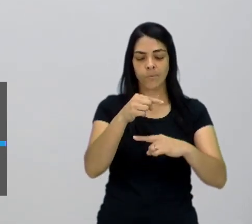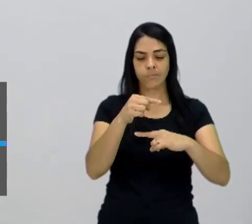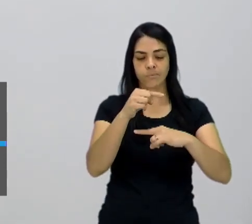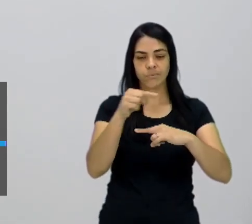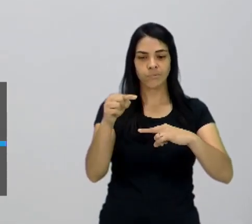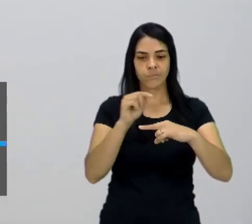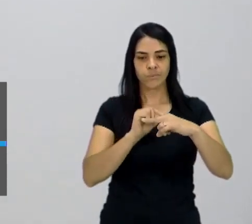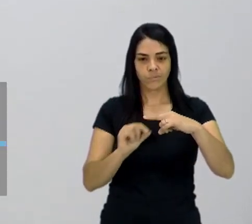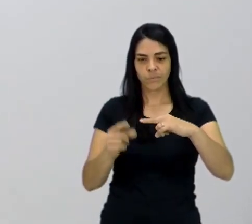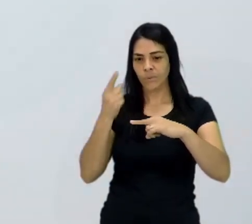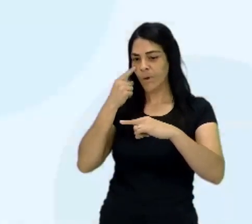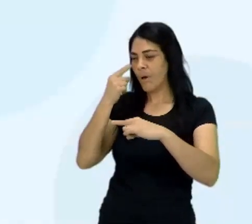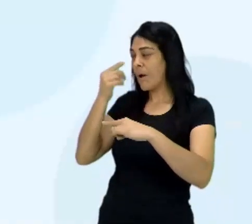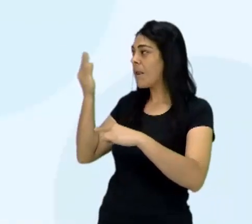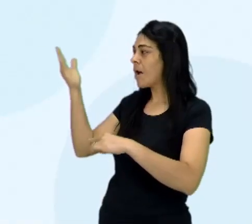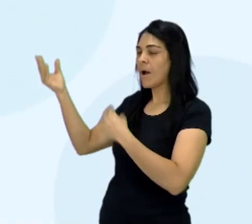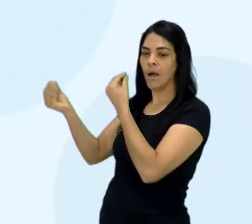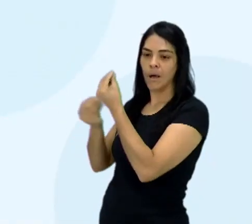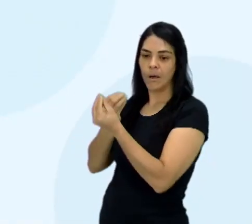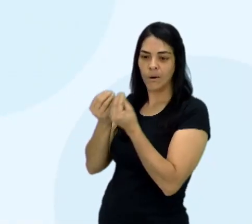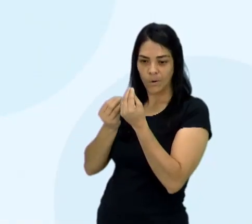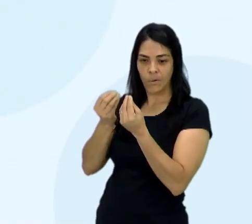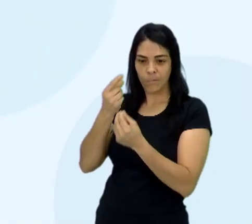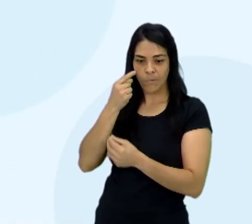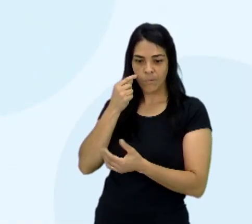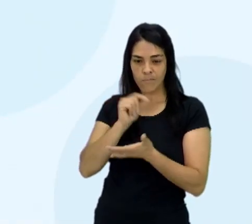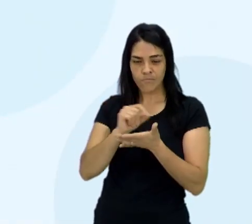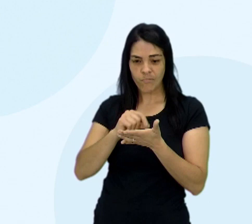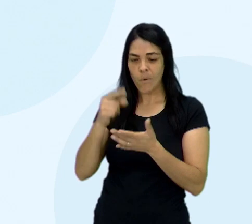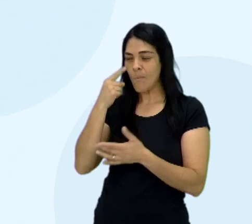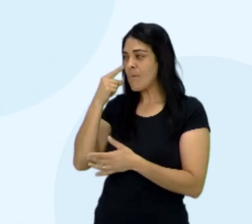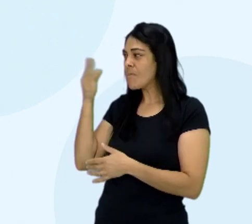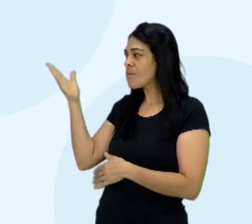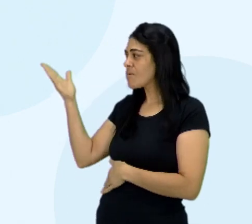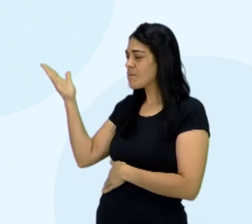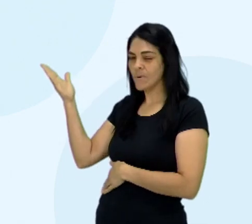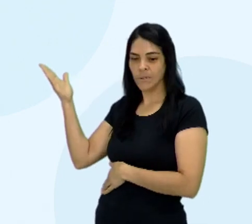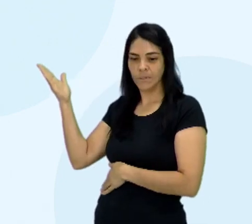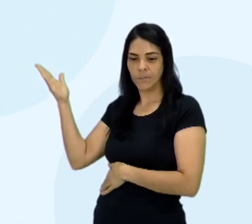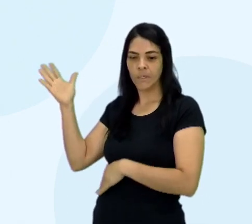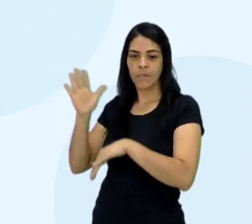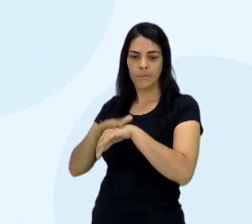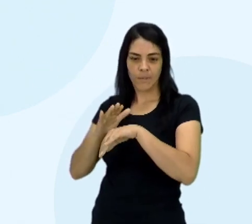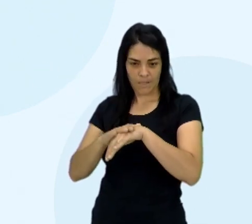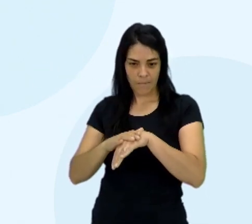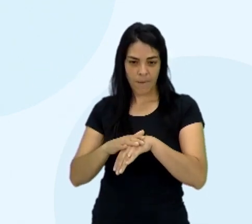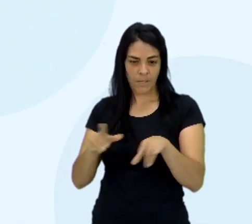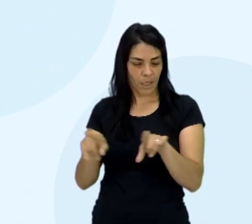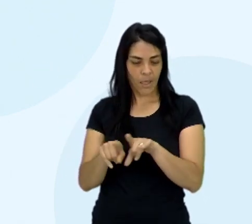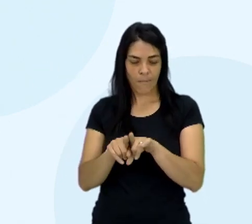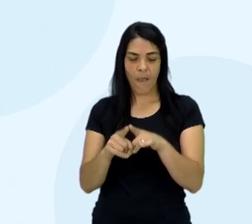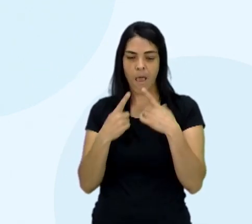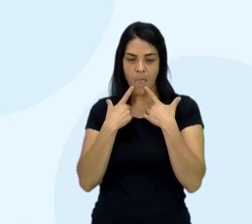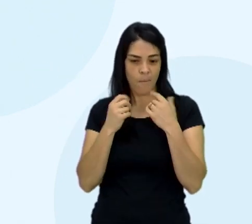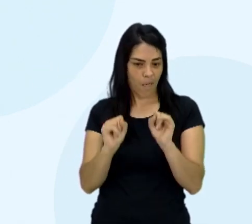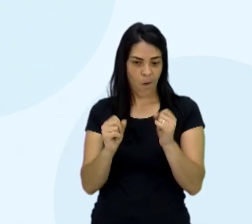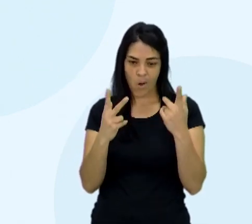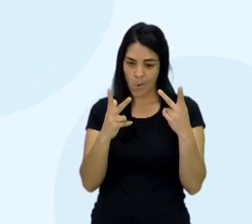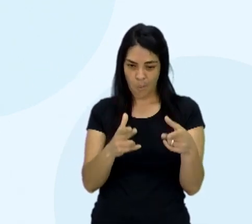olha lá na lousa como que a gente vai escrever. Lembrando que matemática é uma linguagem, então a gente tem que aprender a